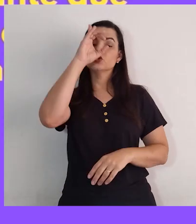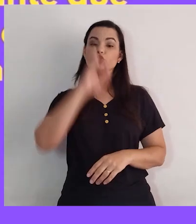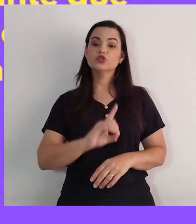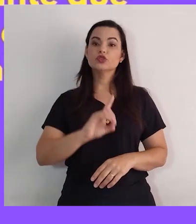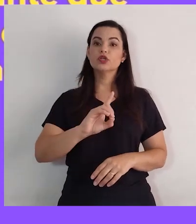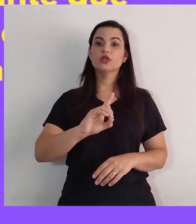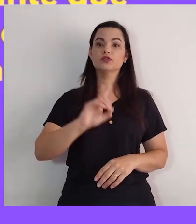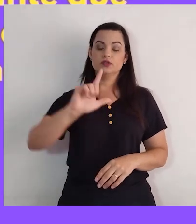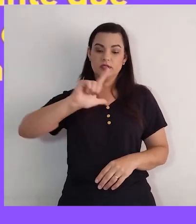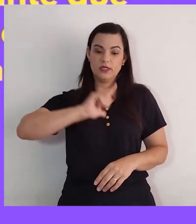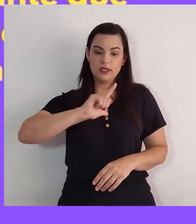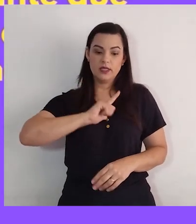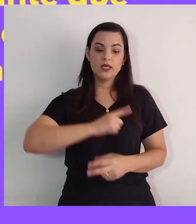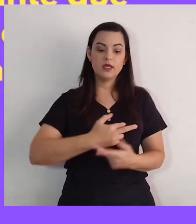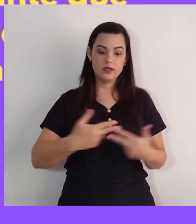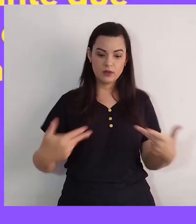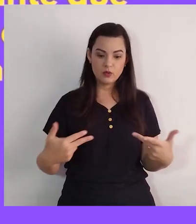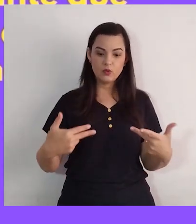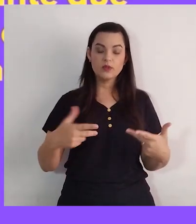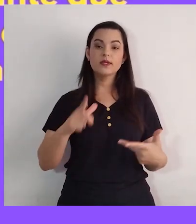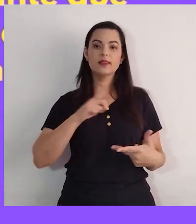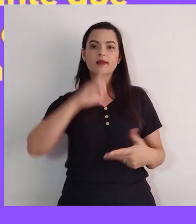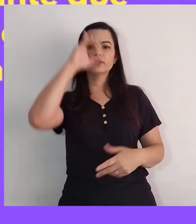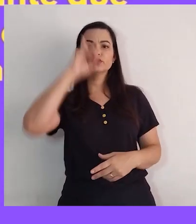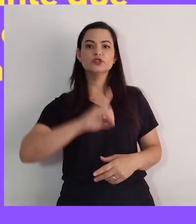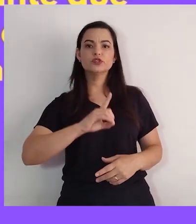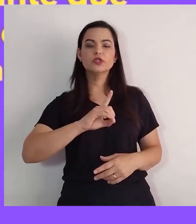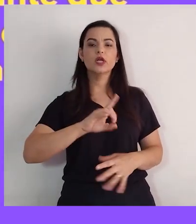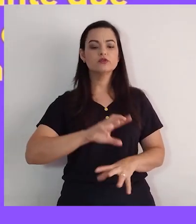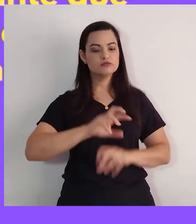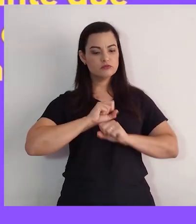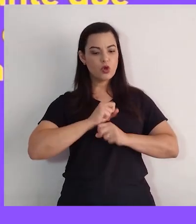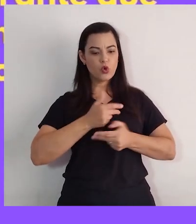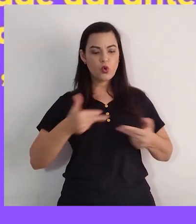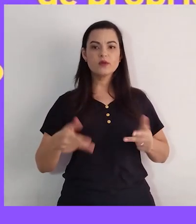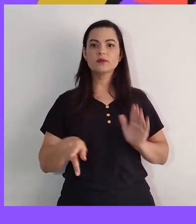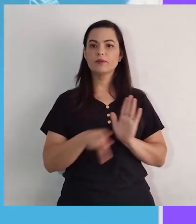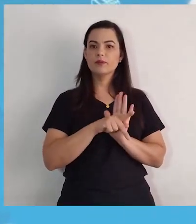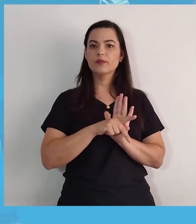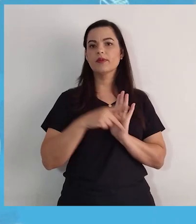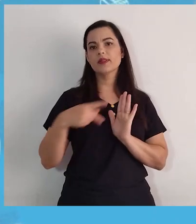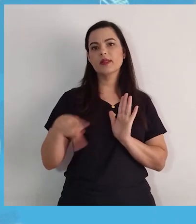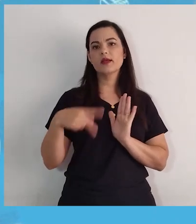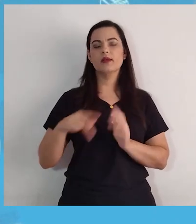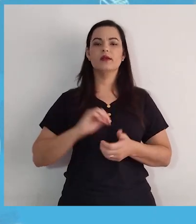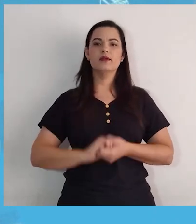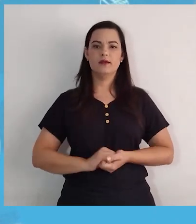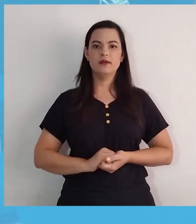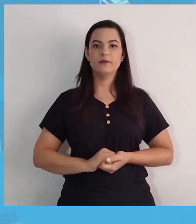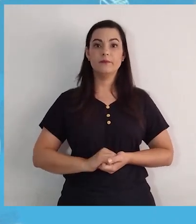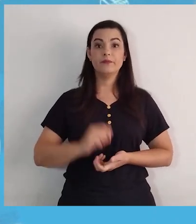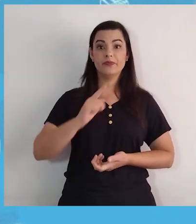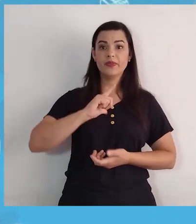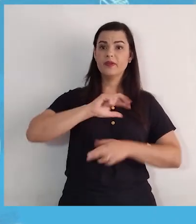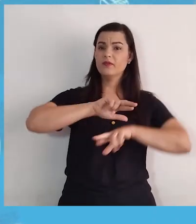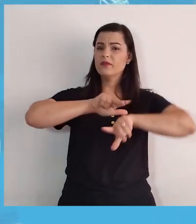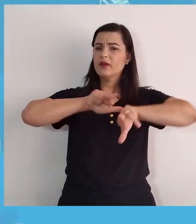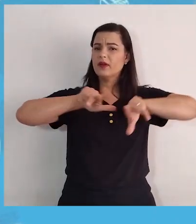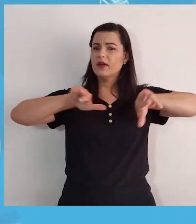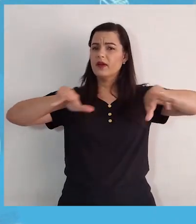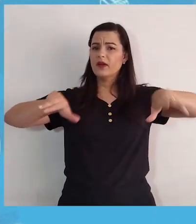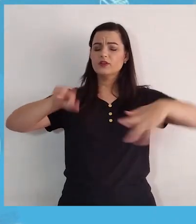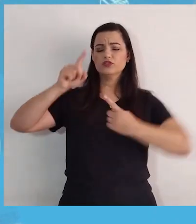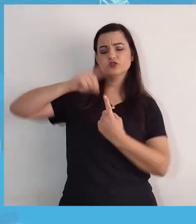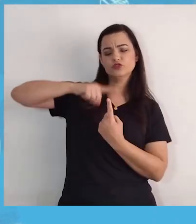tem direito de possuir, ou seja, ser dono de bens. Existem vários tipos de propriedade e eu